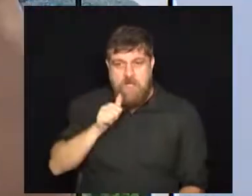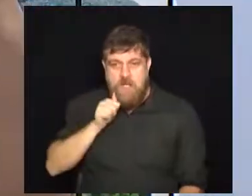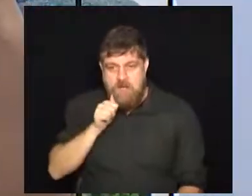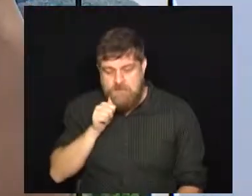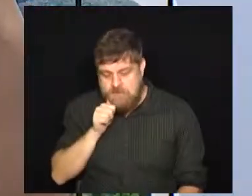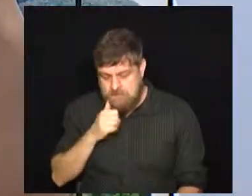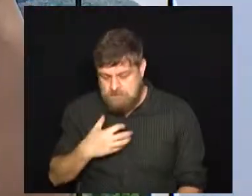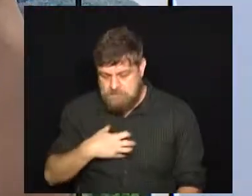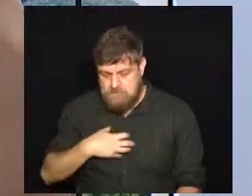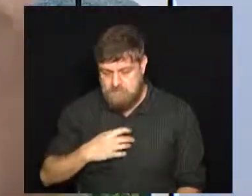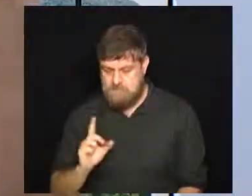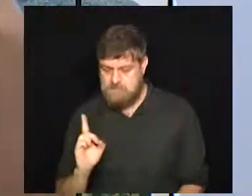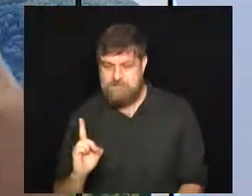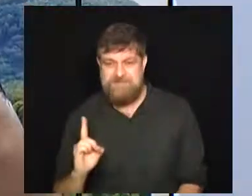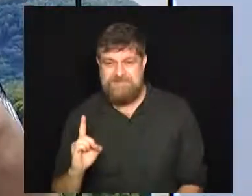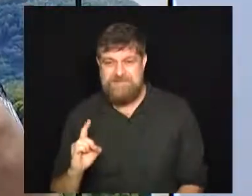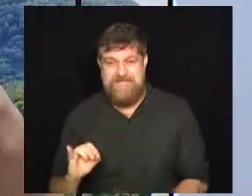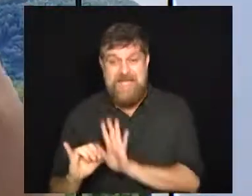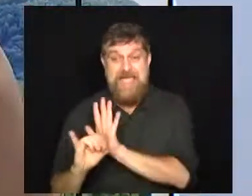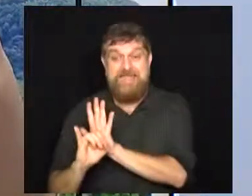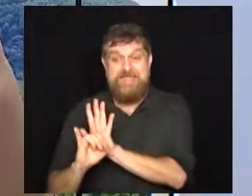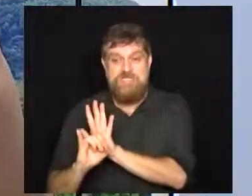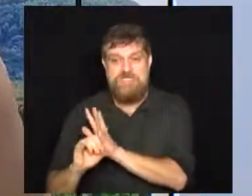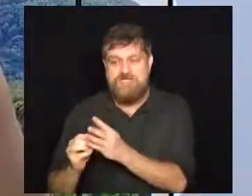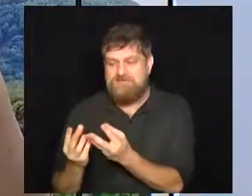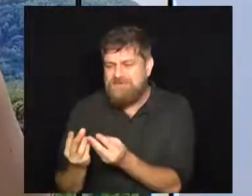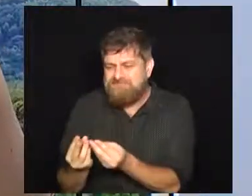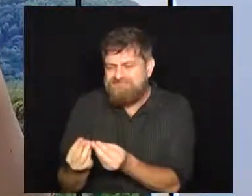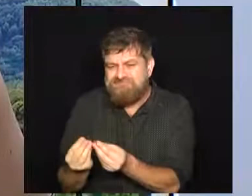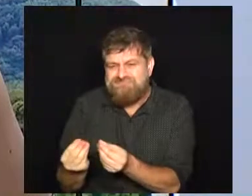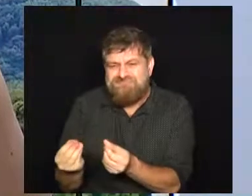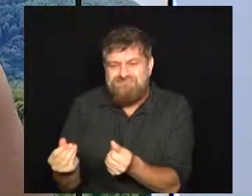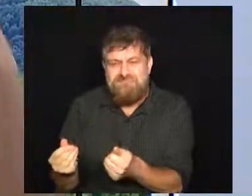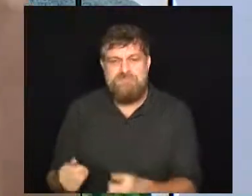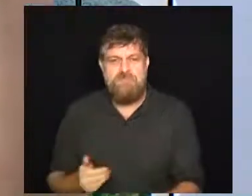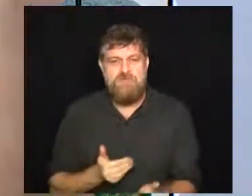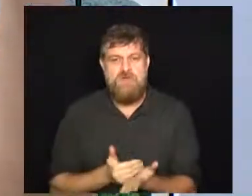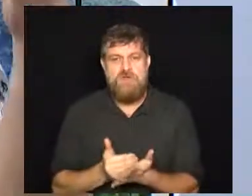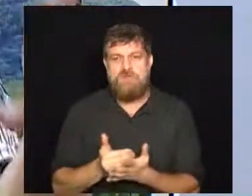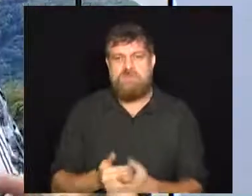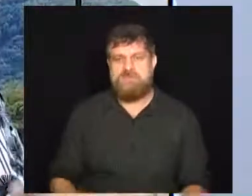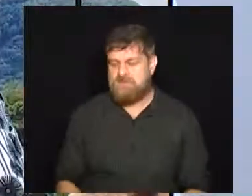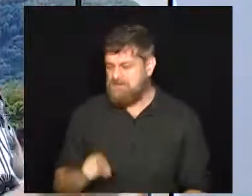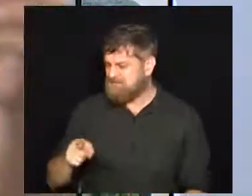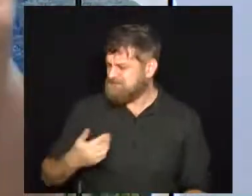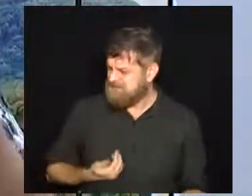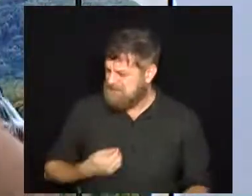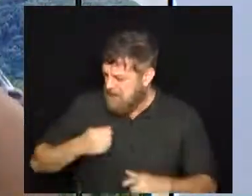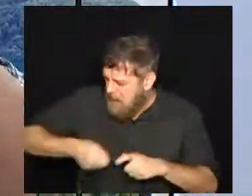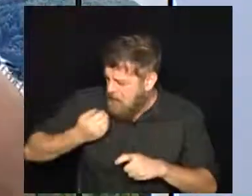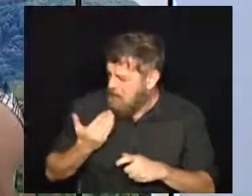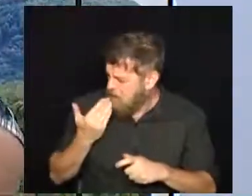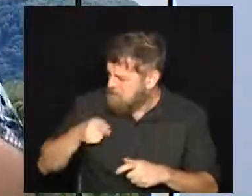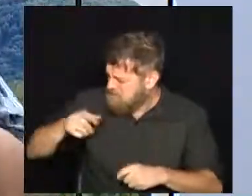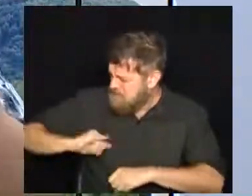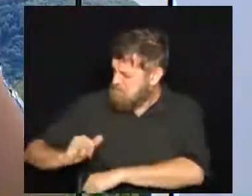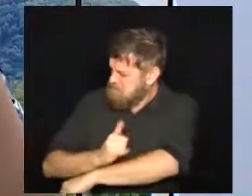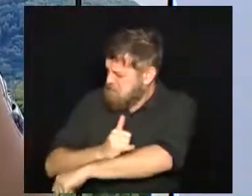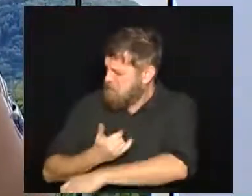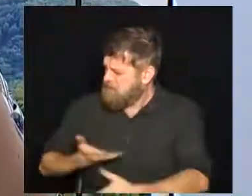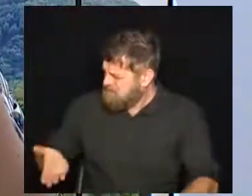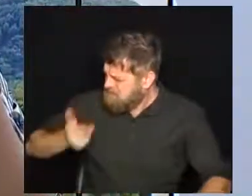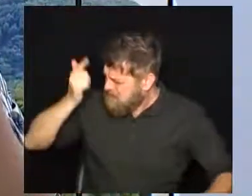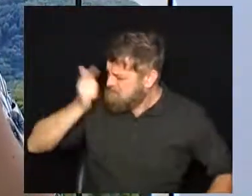a personalidade dessa mulher. Quando ele começa a dizer que ela come demais, que ela tá gorda, que ela tá